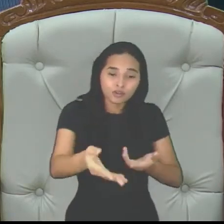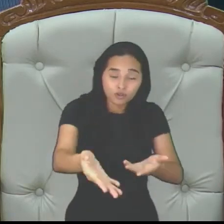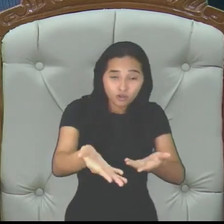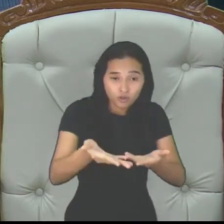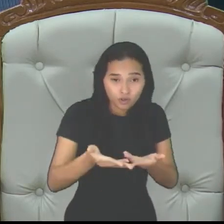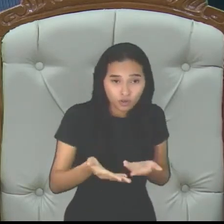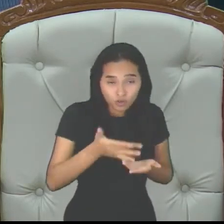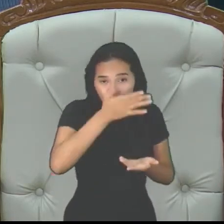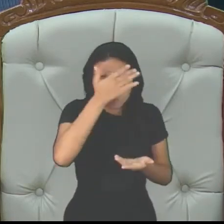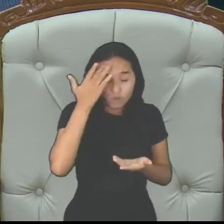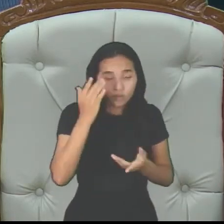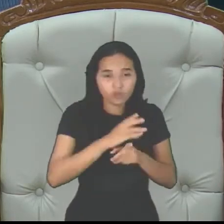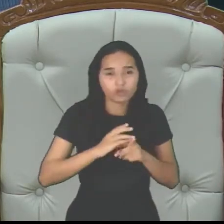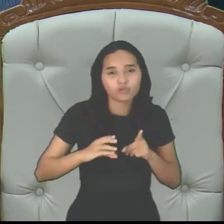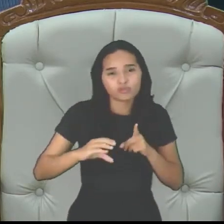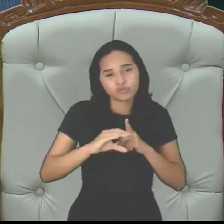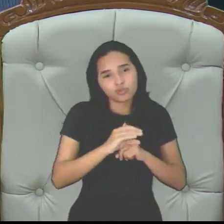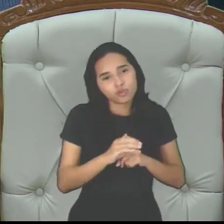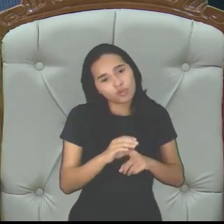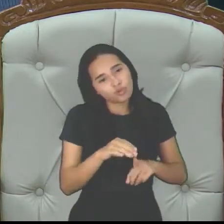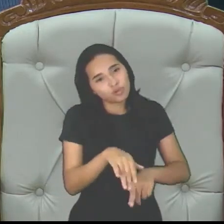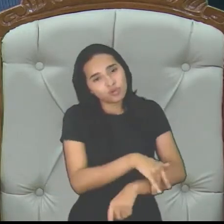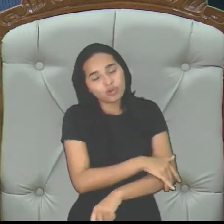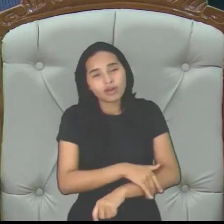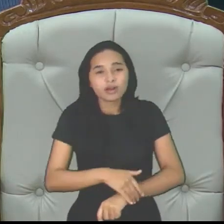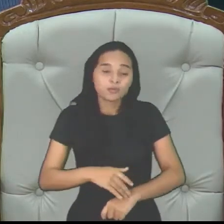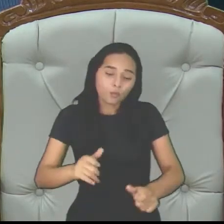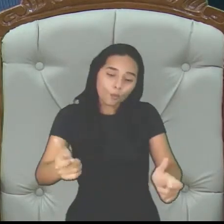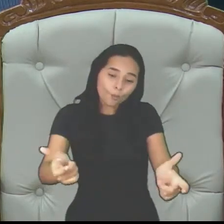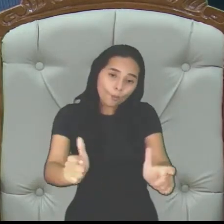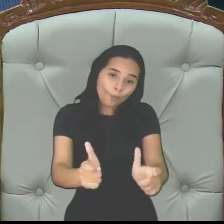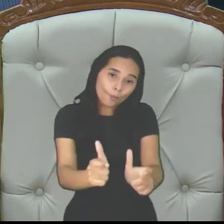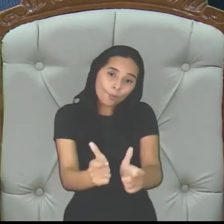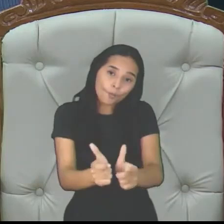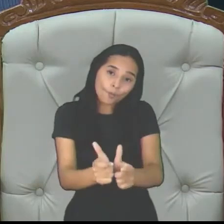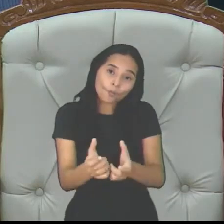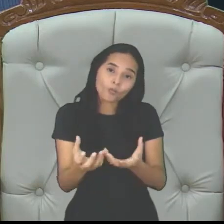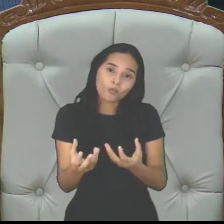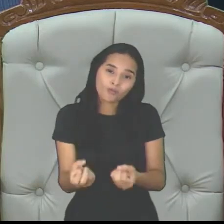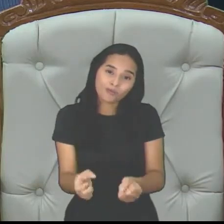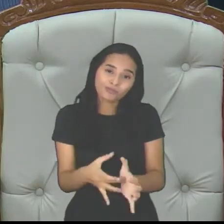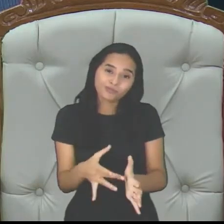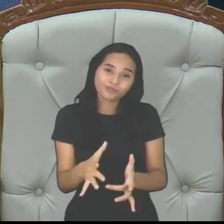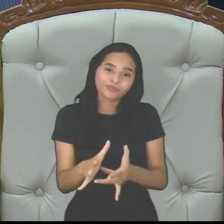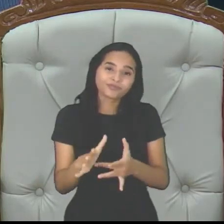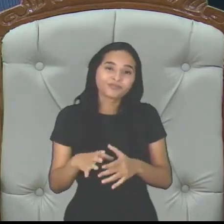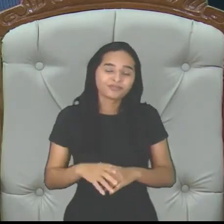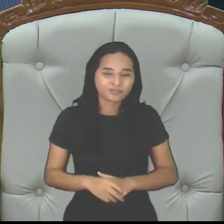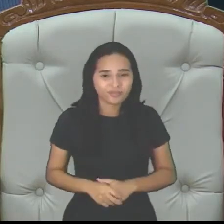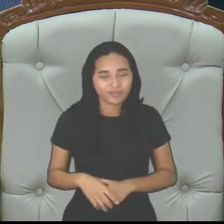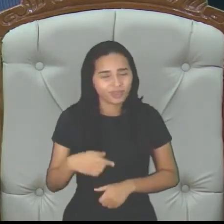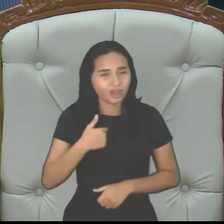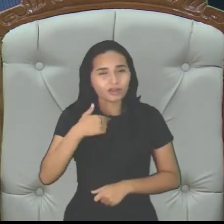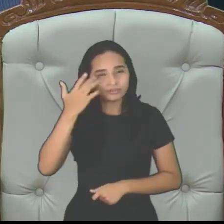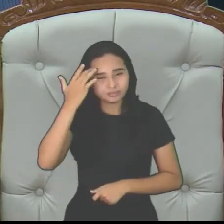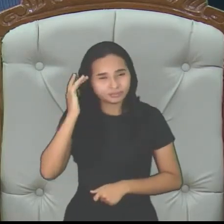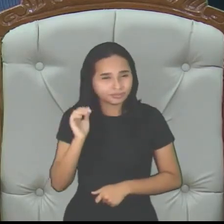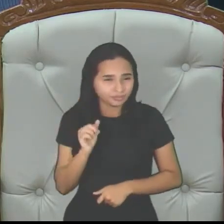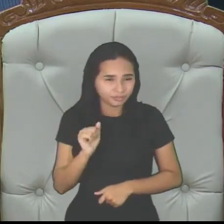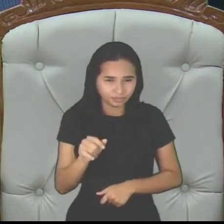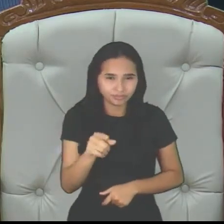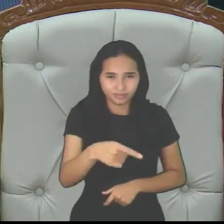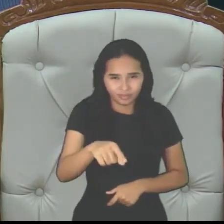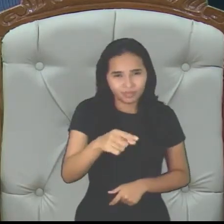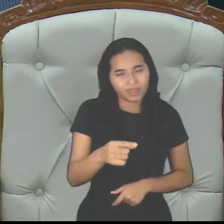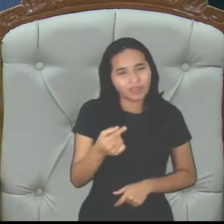numa cruzada, e poucas pessoas aceitam a Cristo. Eu não sei se passa na cabeça dos irmãos